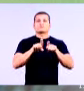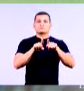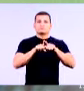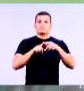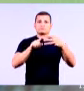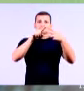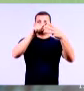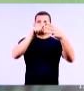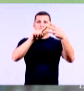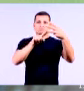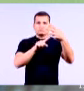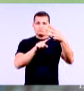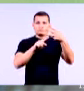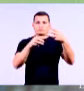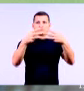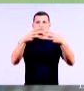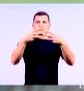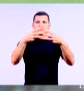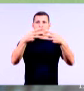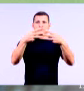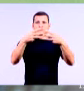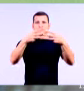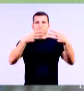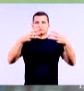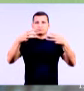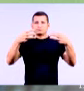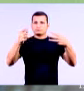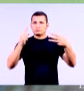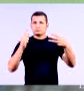certo? Numa única rede,